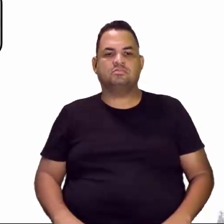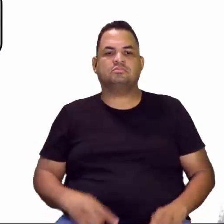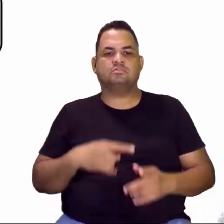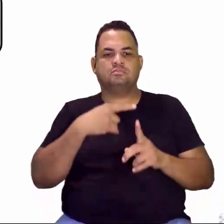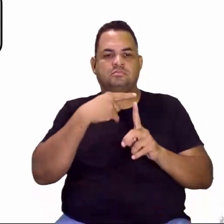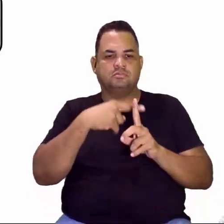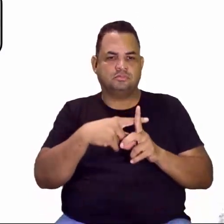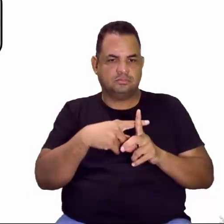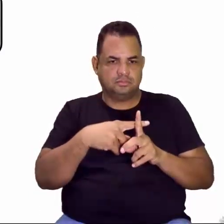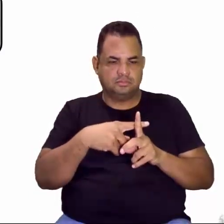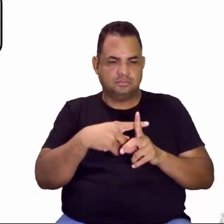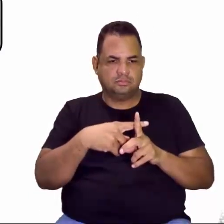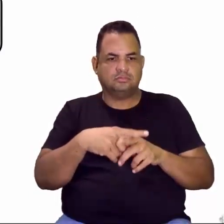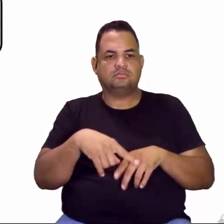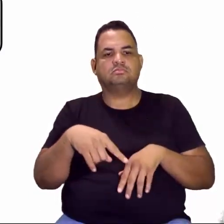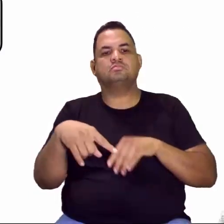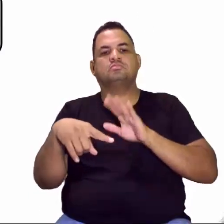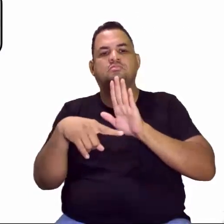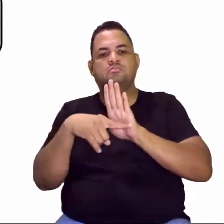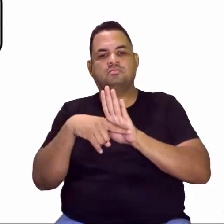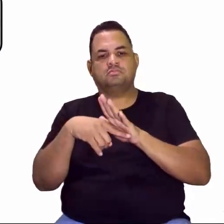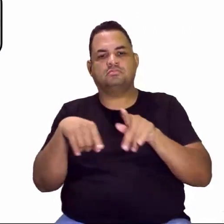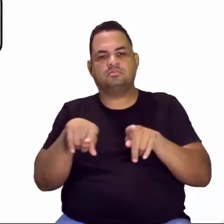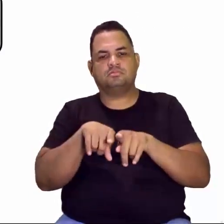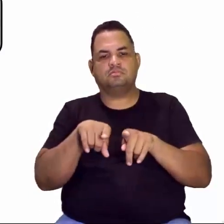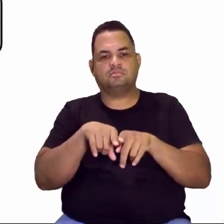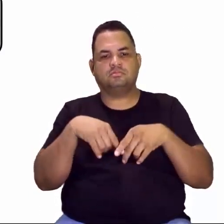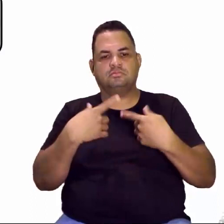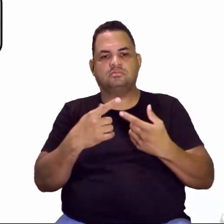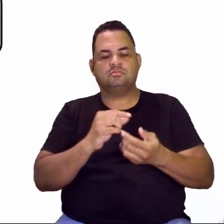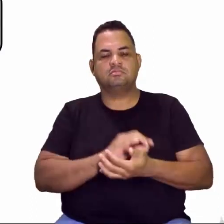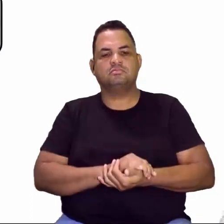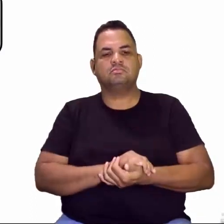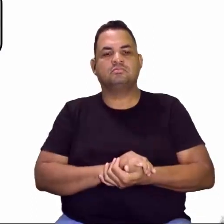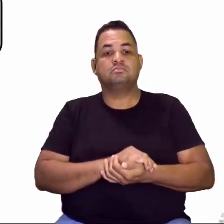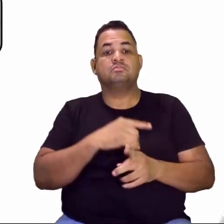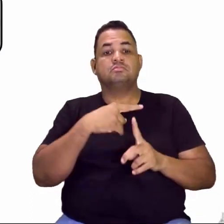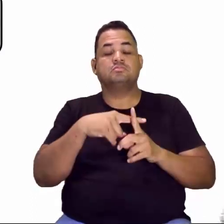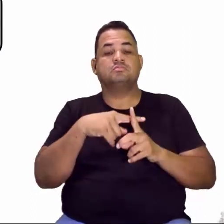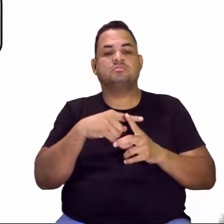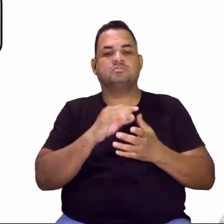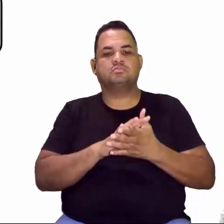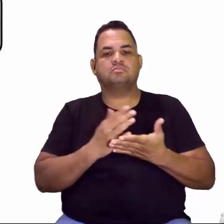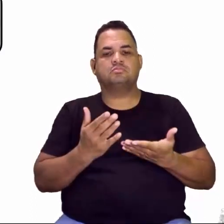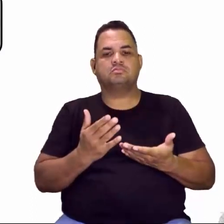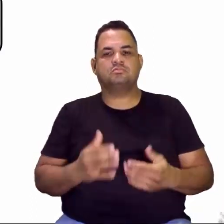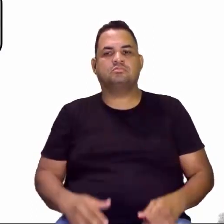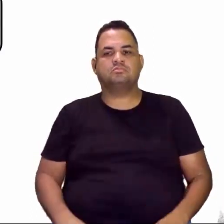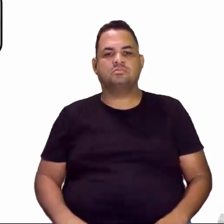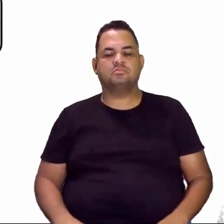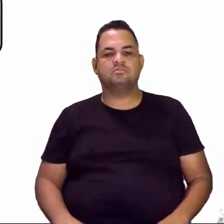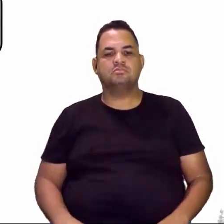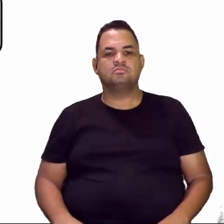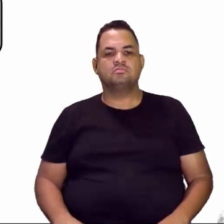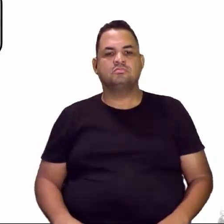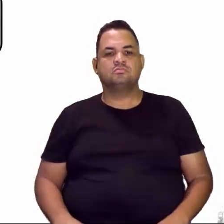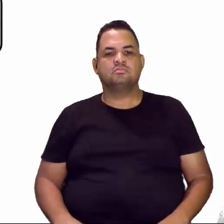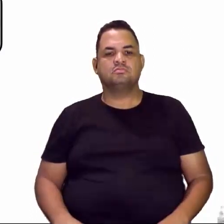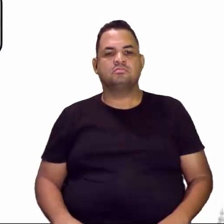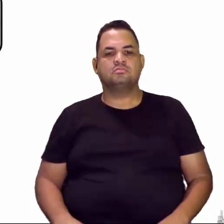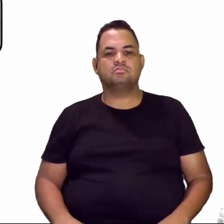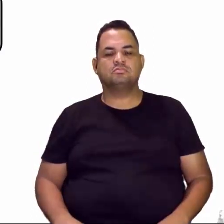carga positiva e carga negativa também. Só que a nossa carga positiva, obrigatoriamente, é